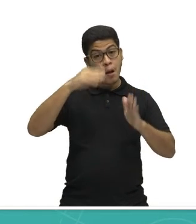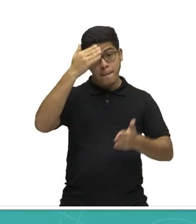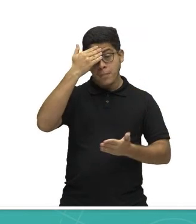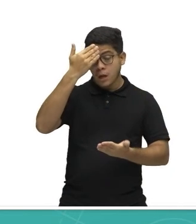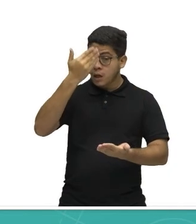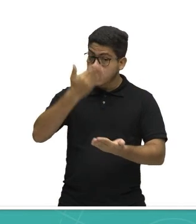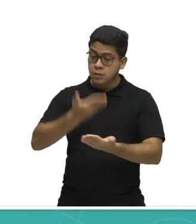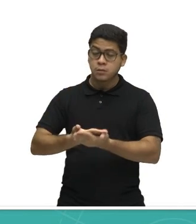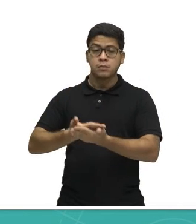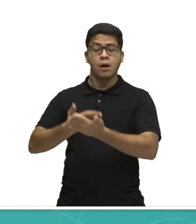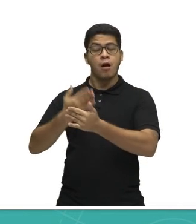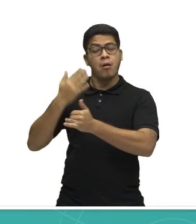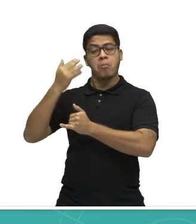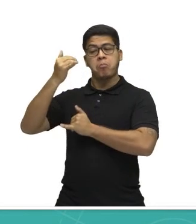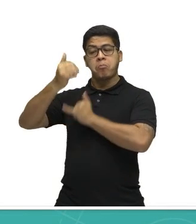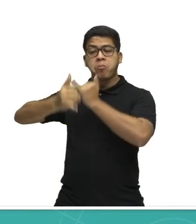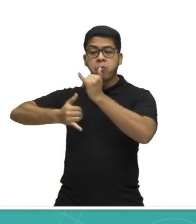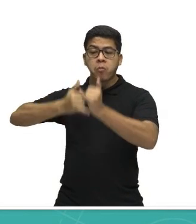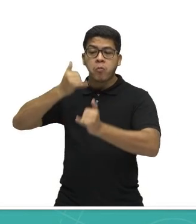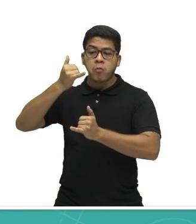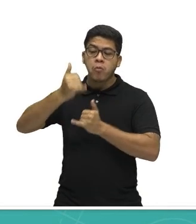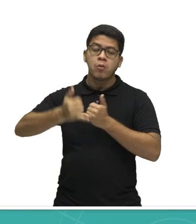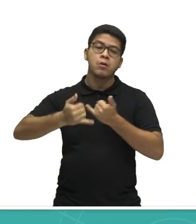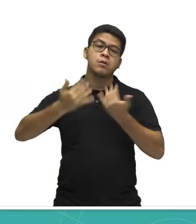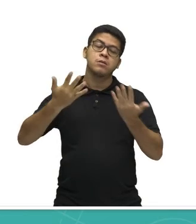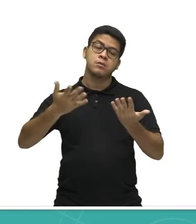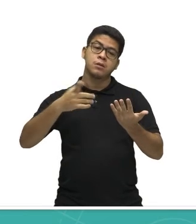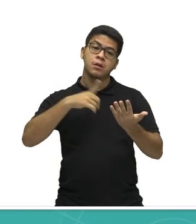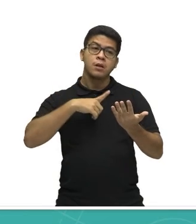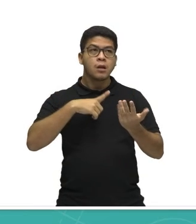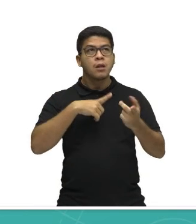não é isso? Também temos